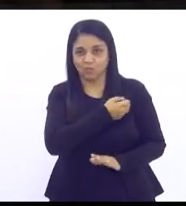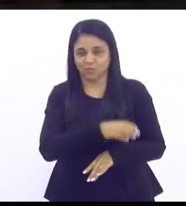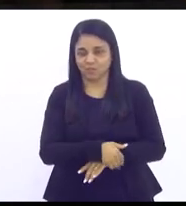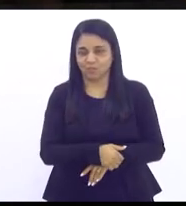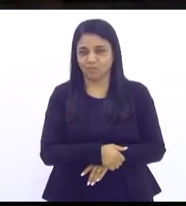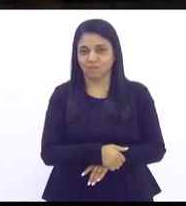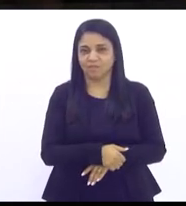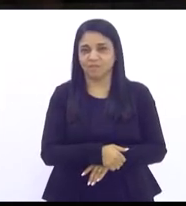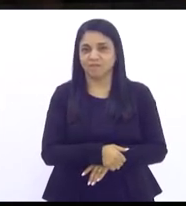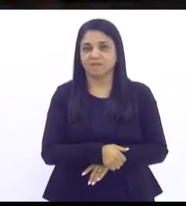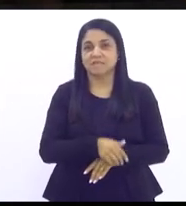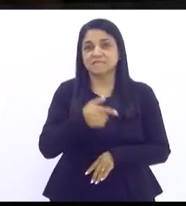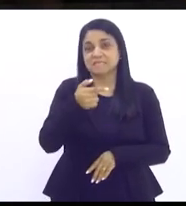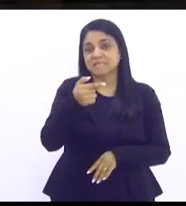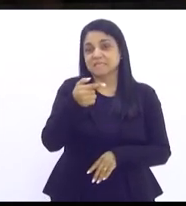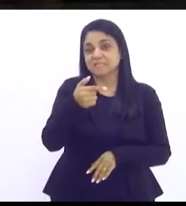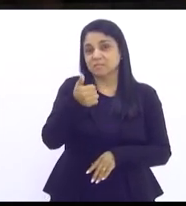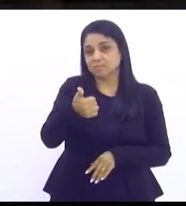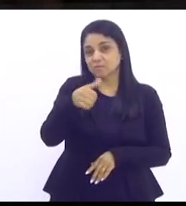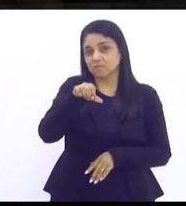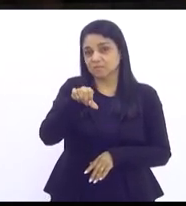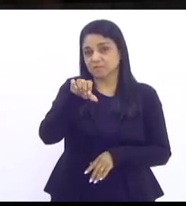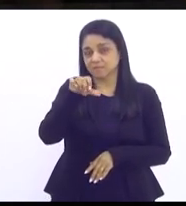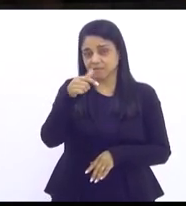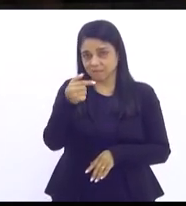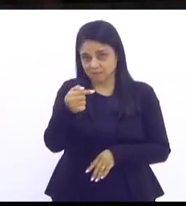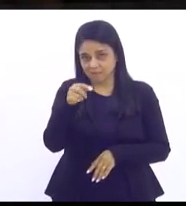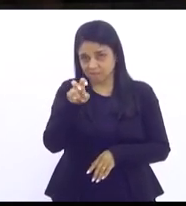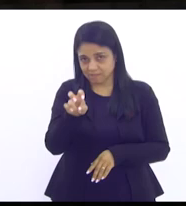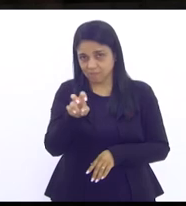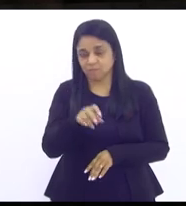de 75,